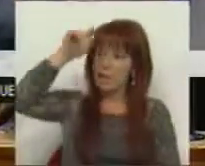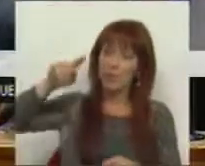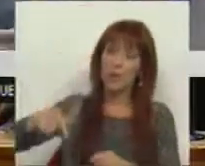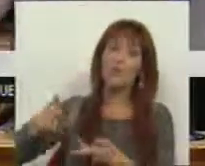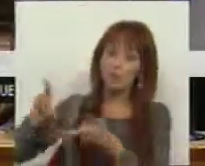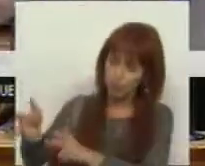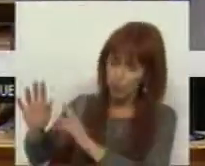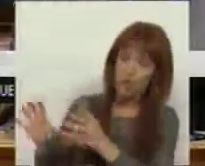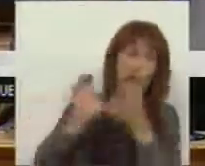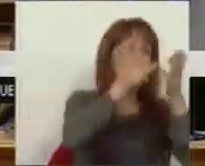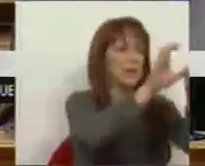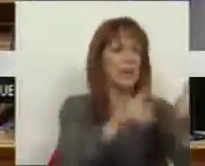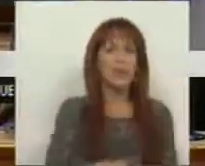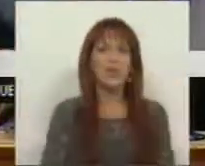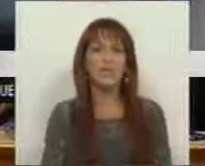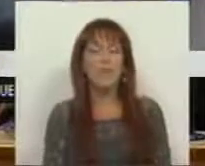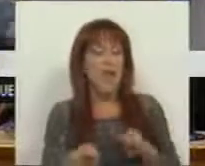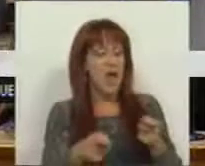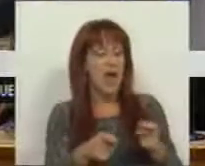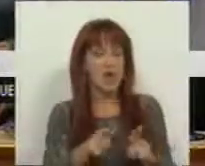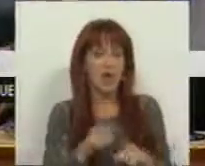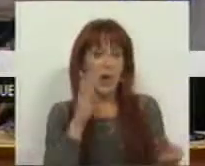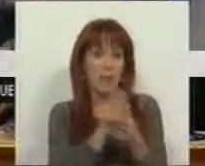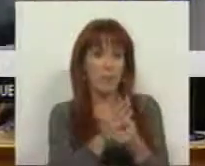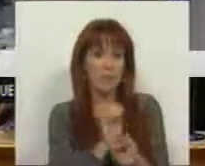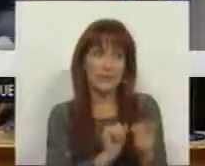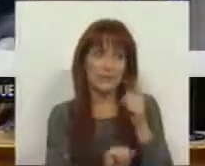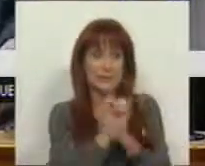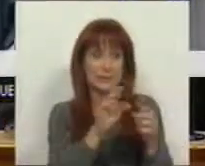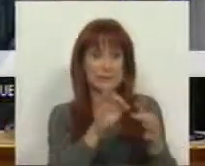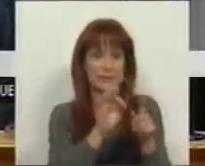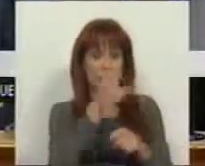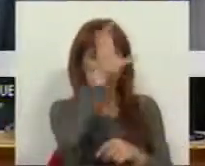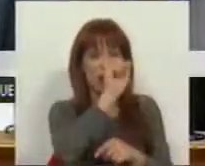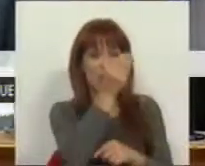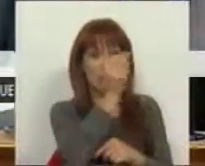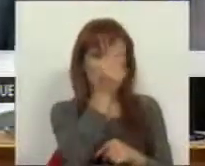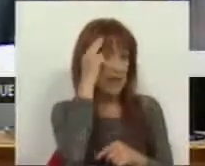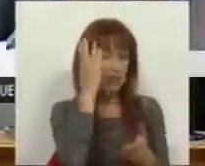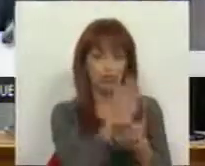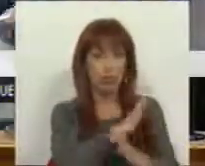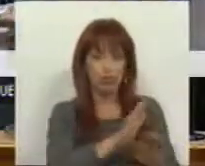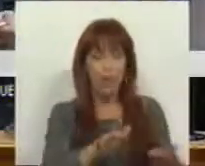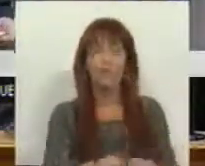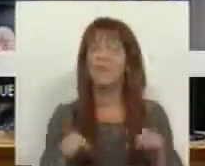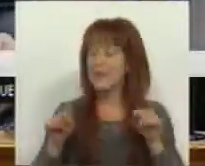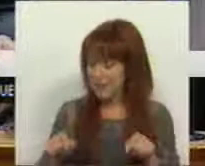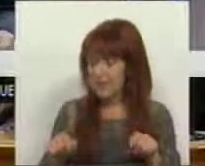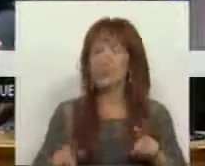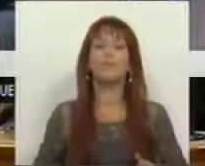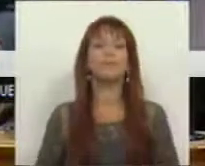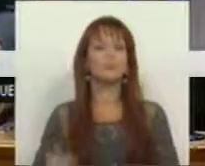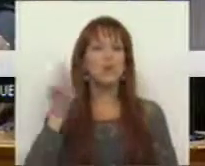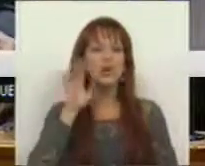que disponibilizou, só a gestão do processo é que tinha a ver com o Governo Regional da Madeira. Neste